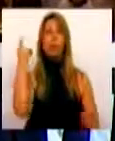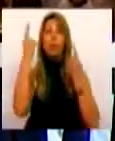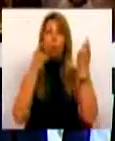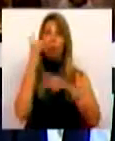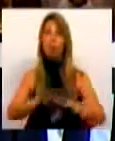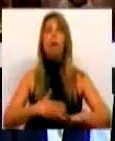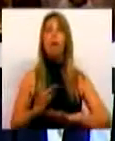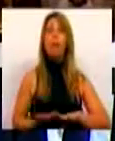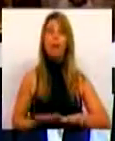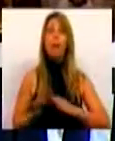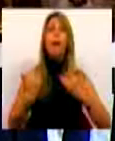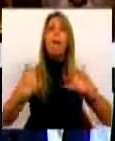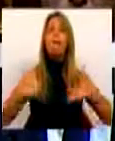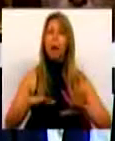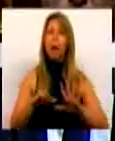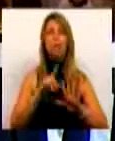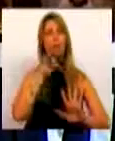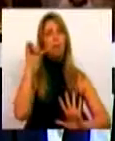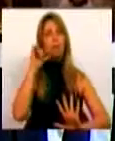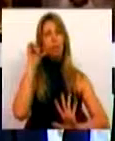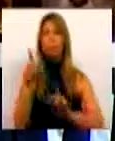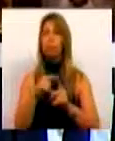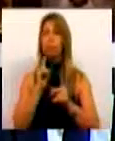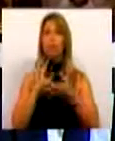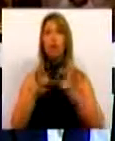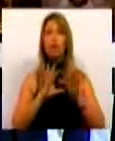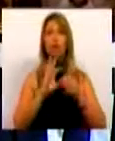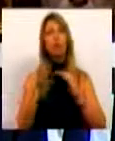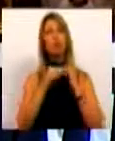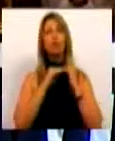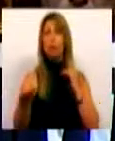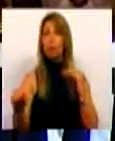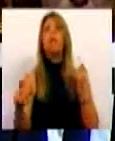agida, mas sempre numa ótica de sustentabilidade,